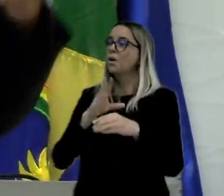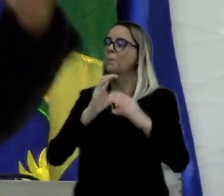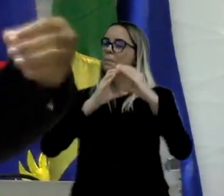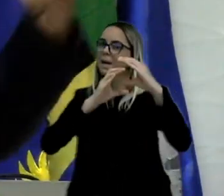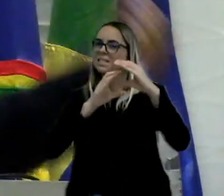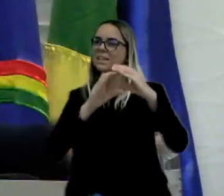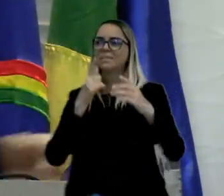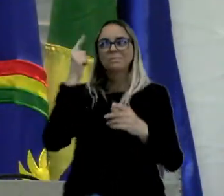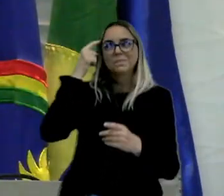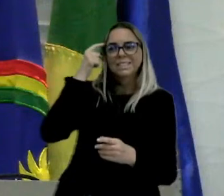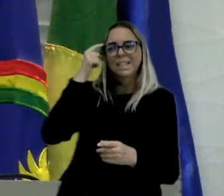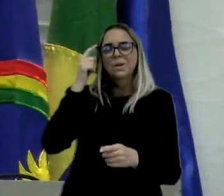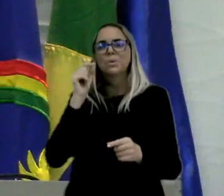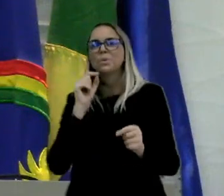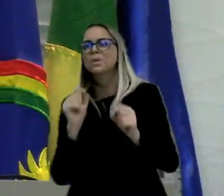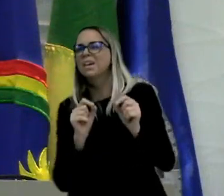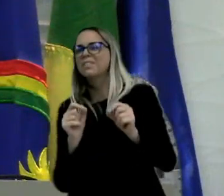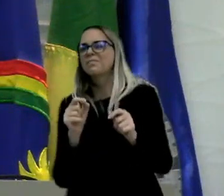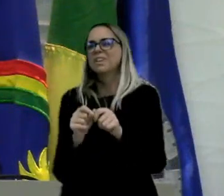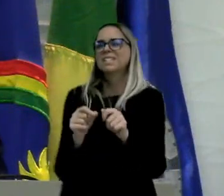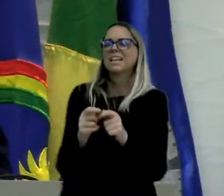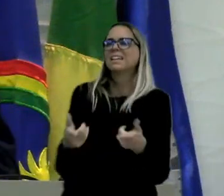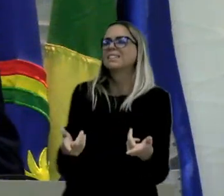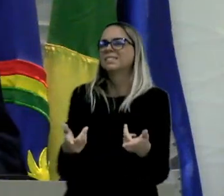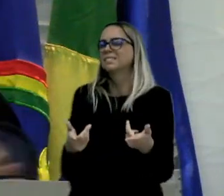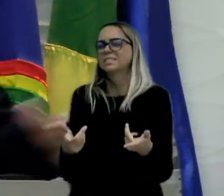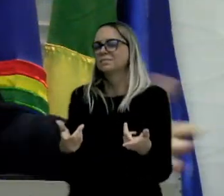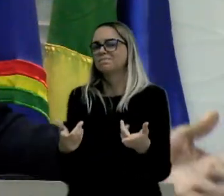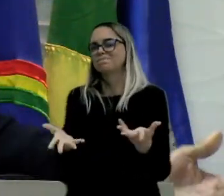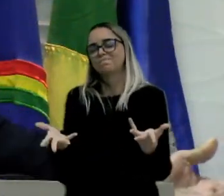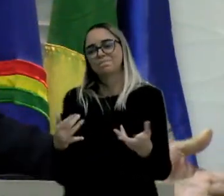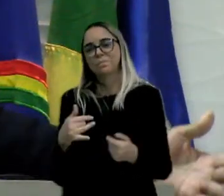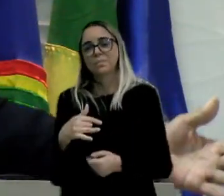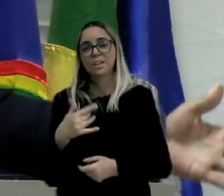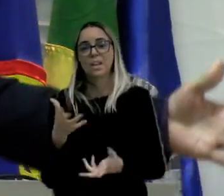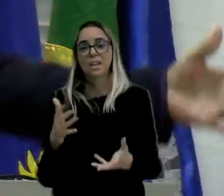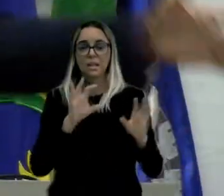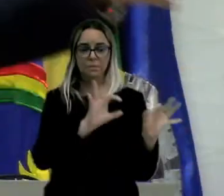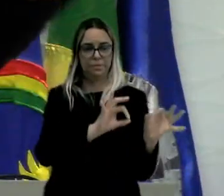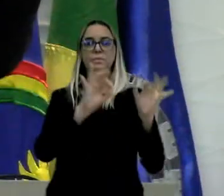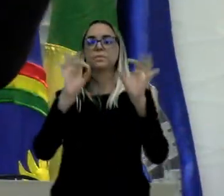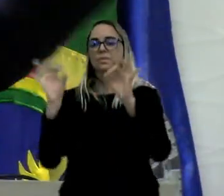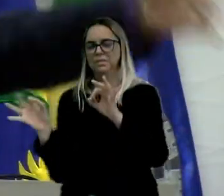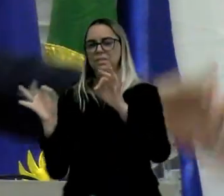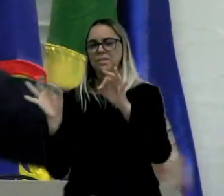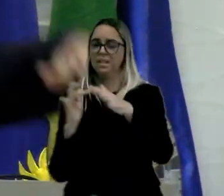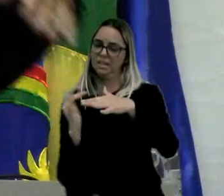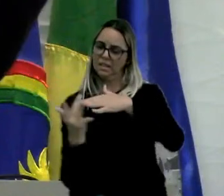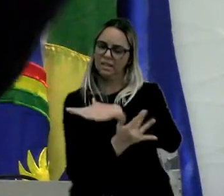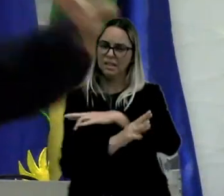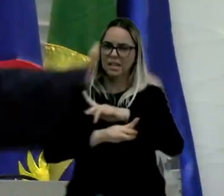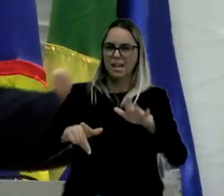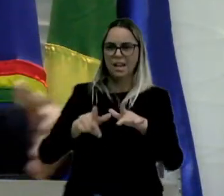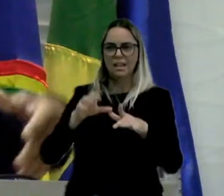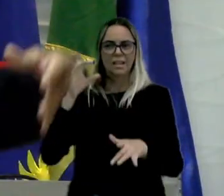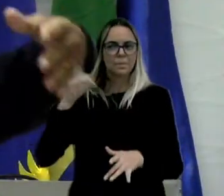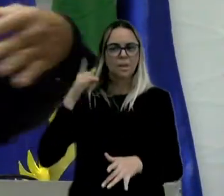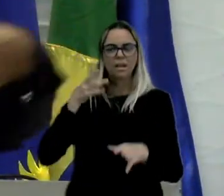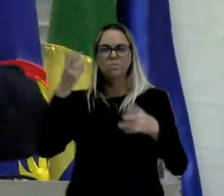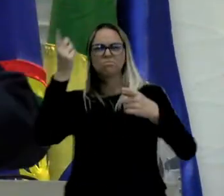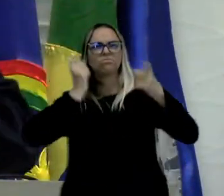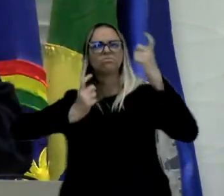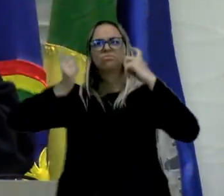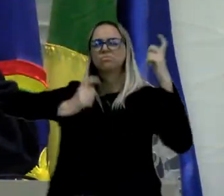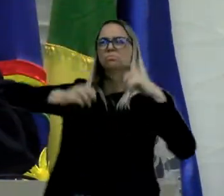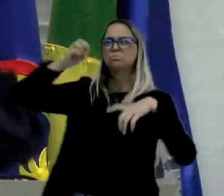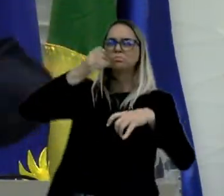que é que essa deputada tá fazendo aí ontem sai na mídia a deputada aí preocupada com o sistema elétrico